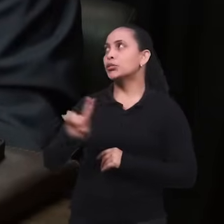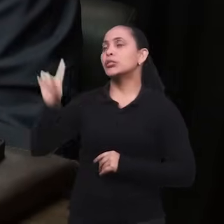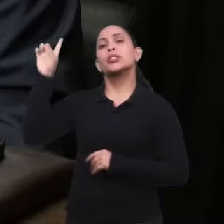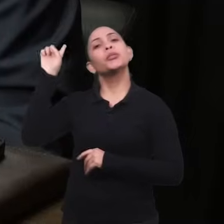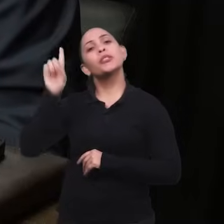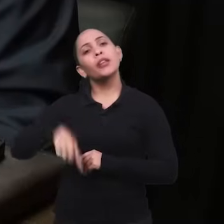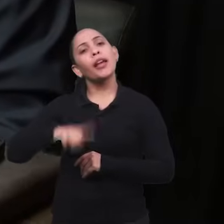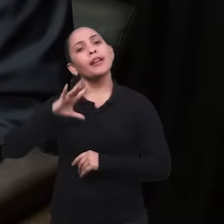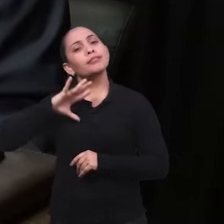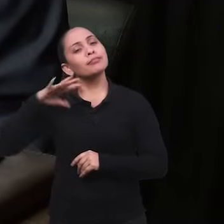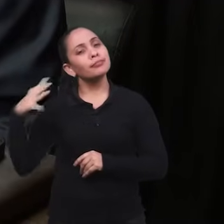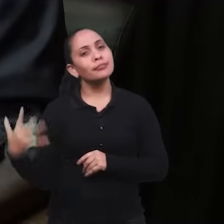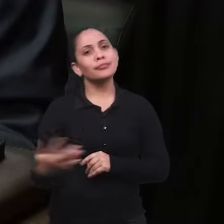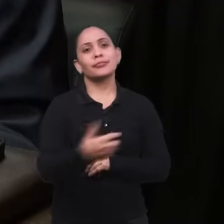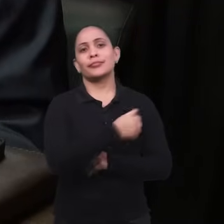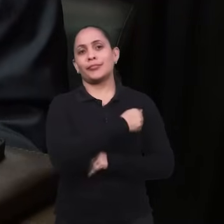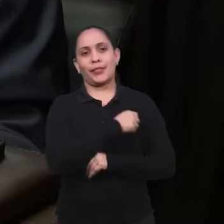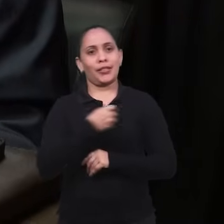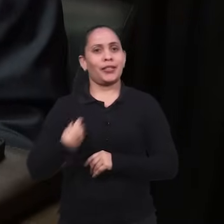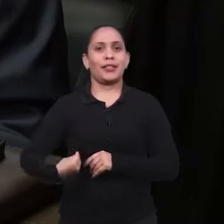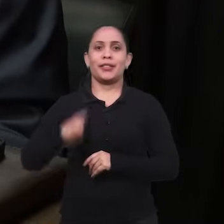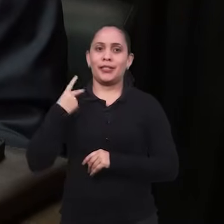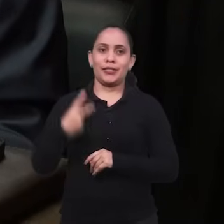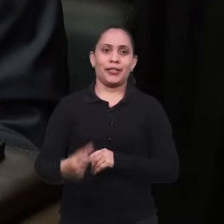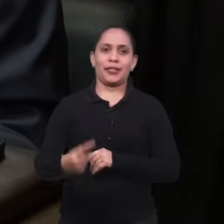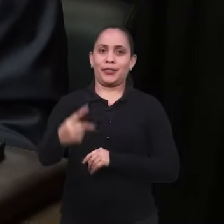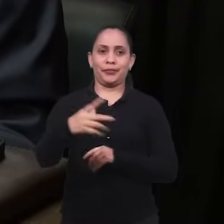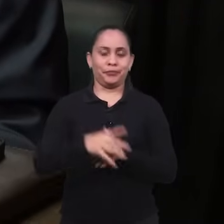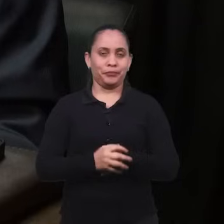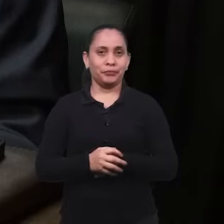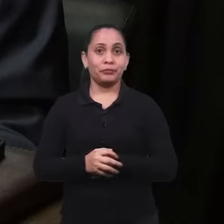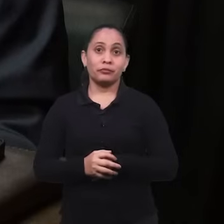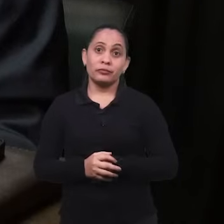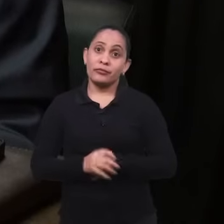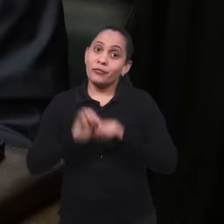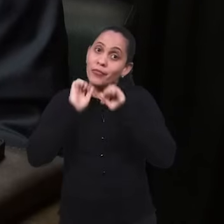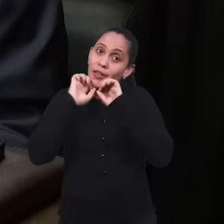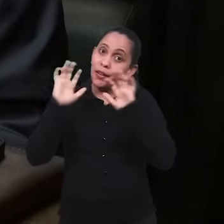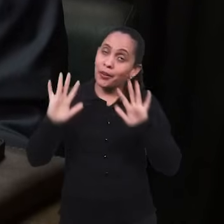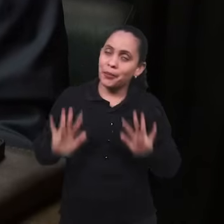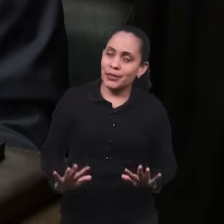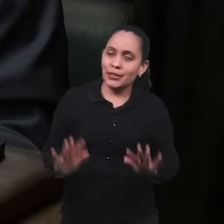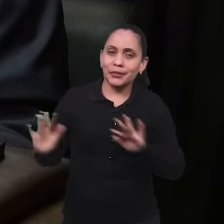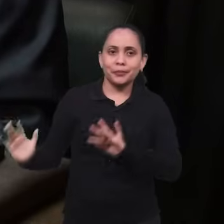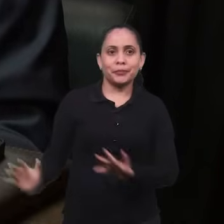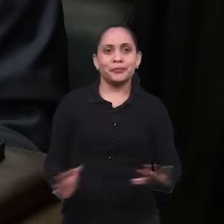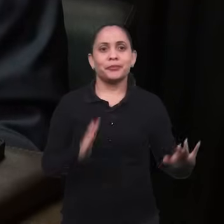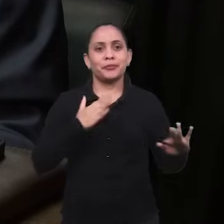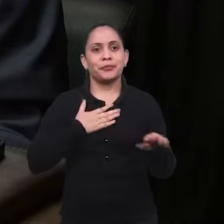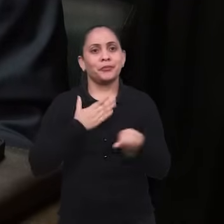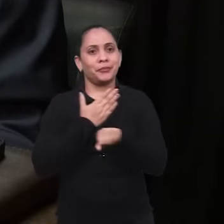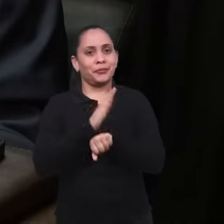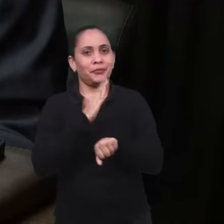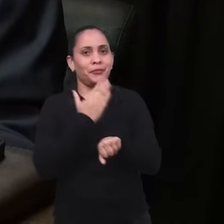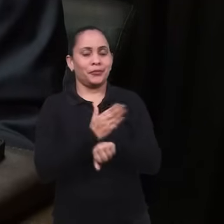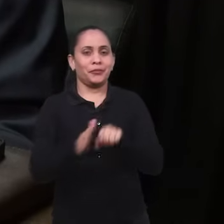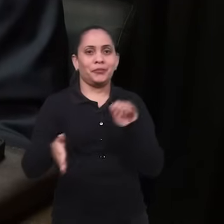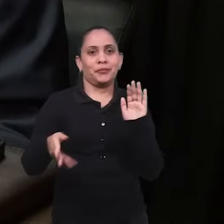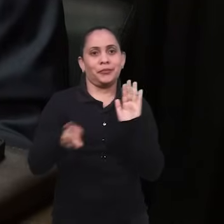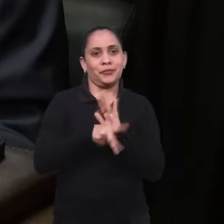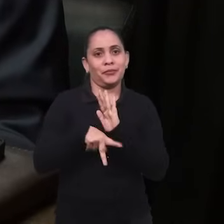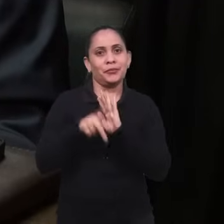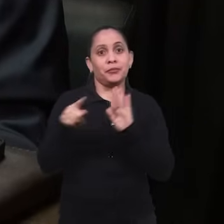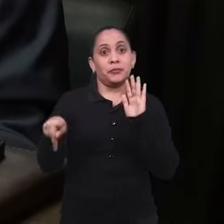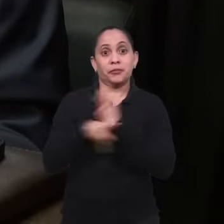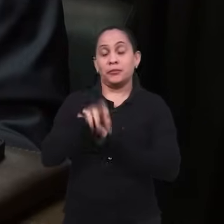que é resgatá-lo para a eternidade de novo. Perdeu a bênção e o Senhor agora bota em prática um projeto pronto